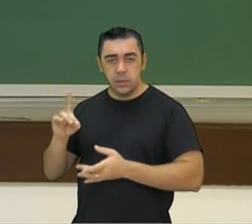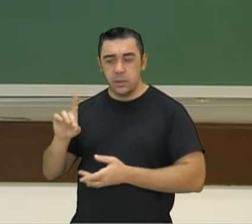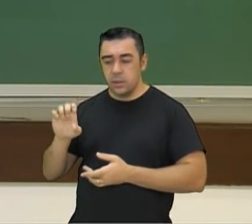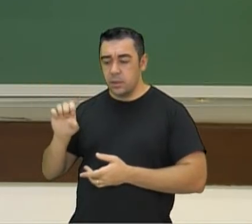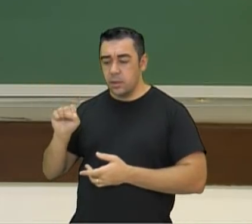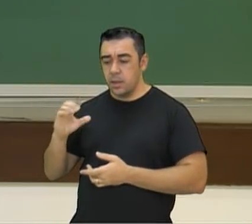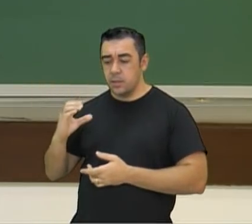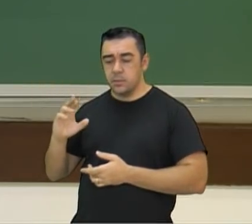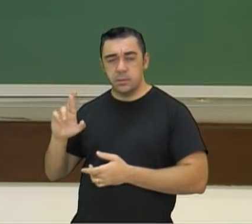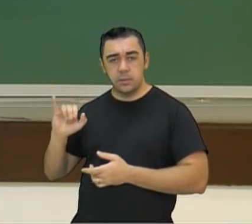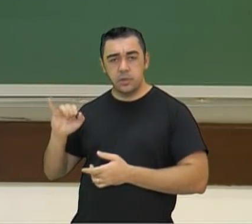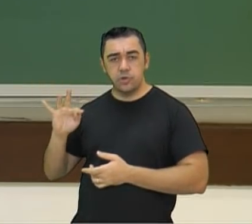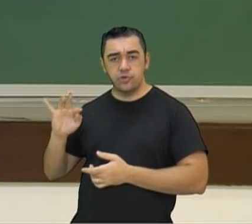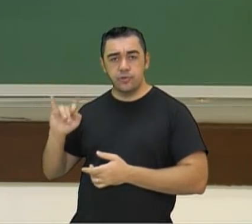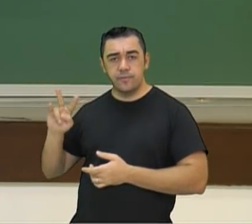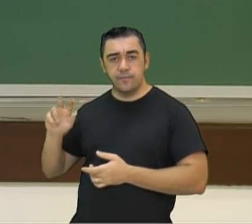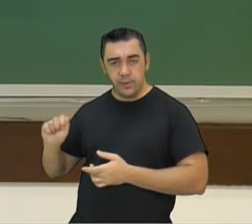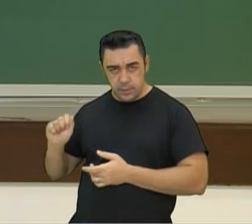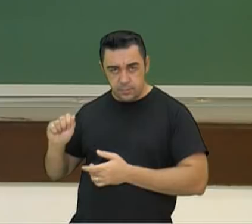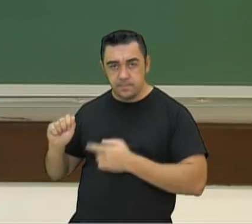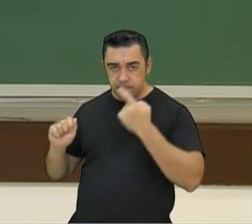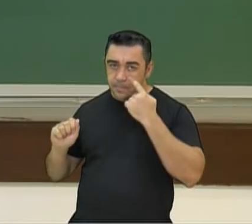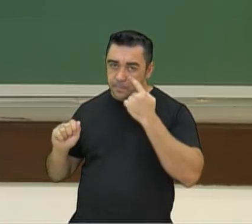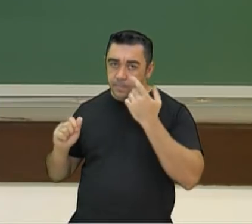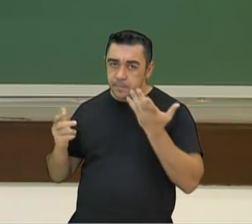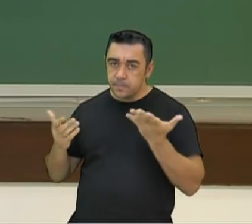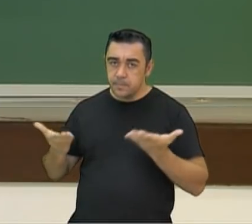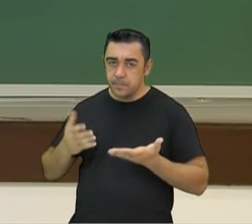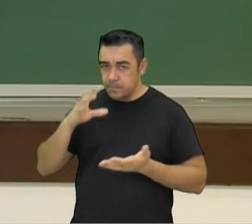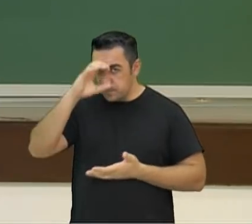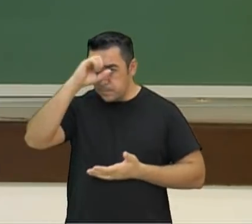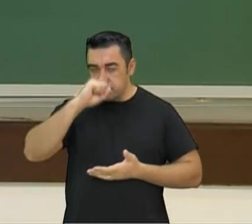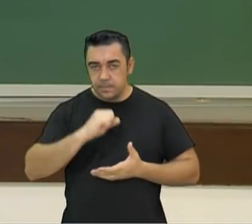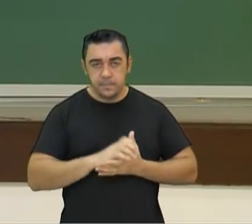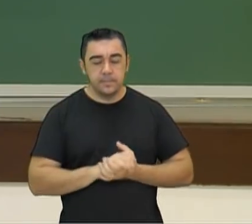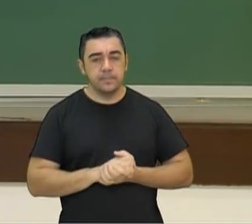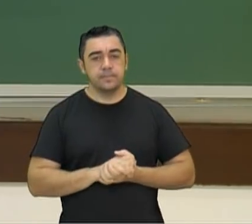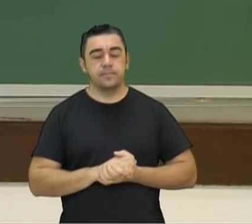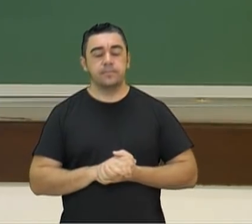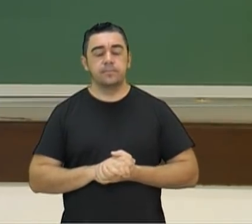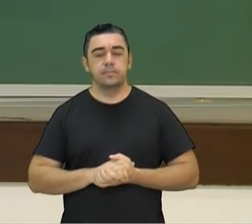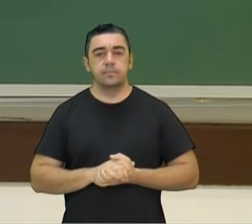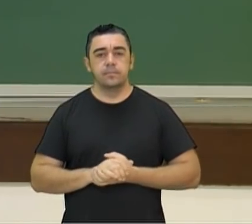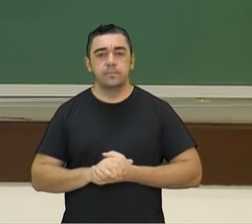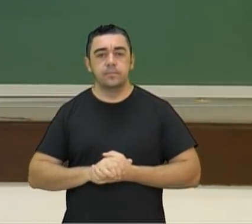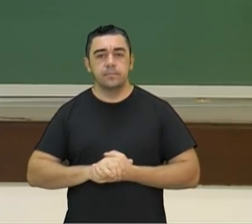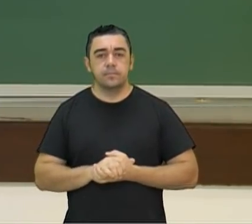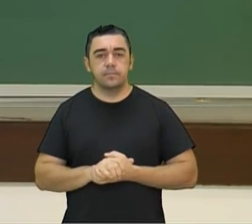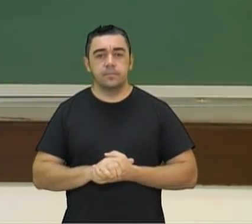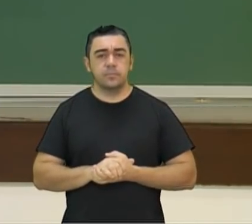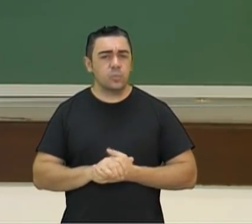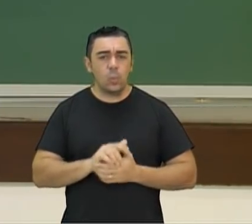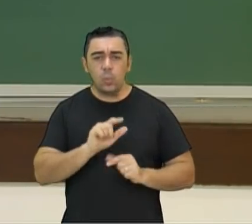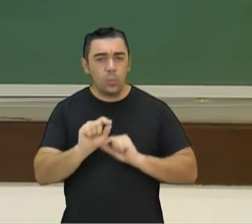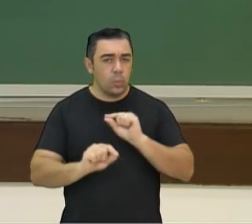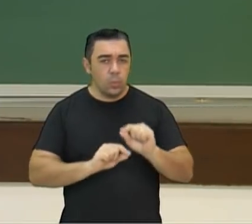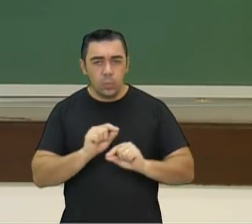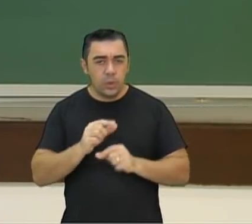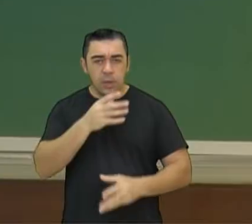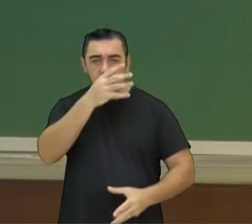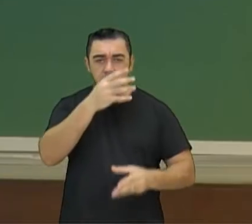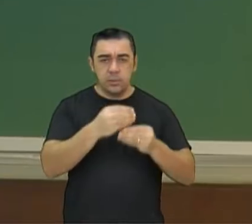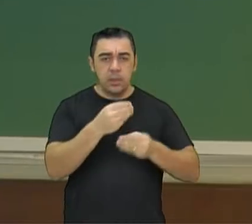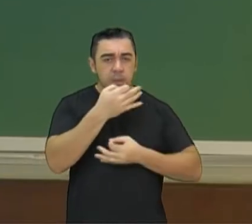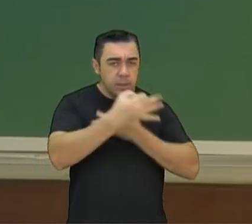ou pode ser descritiva. É um pouquinho disso que a gente vai aprender hoje, a mais, certo? Então, o que é uma resenha